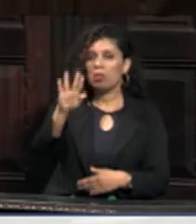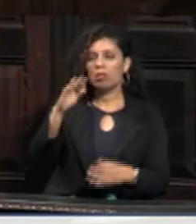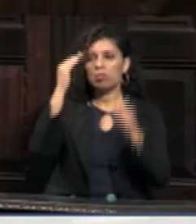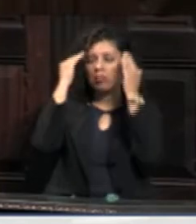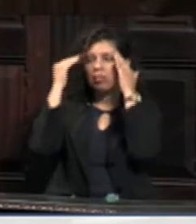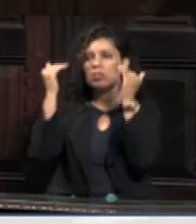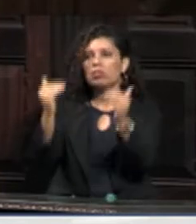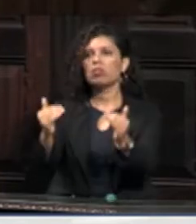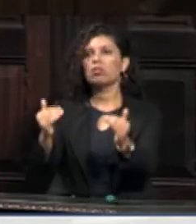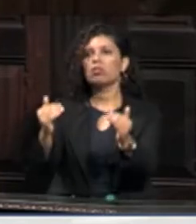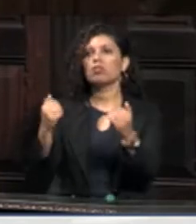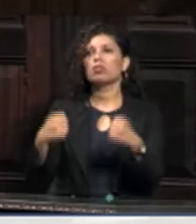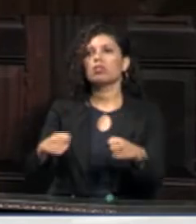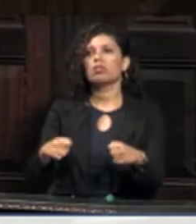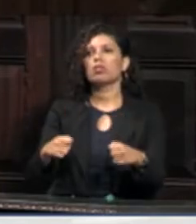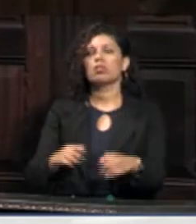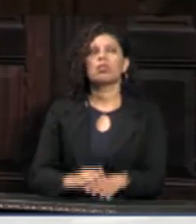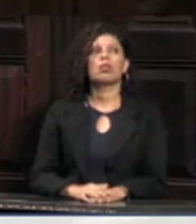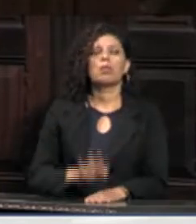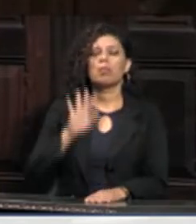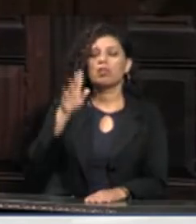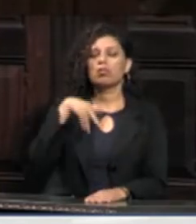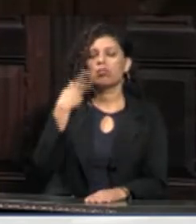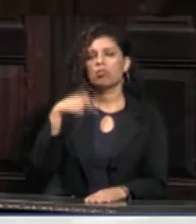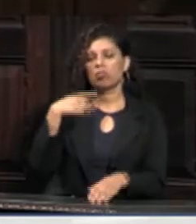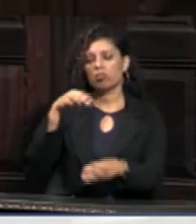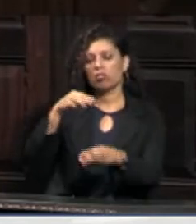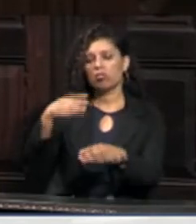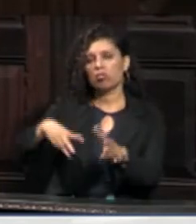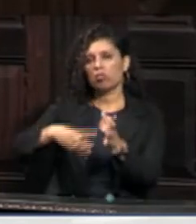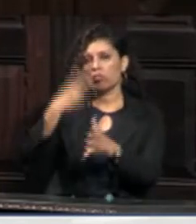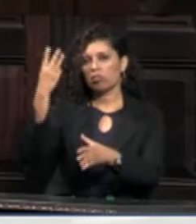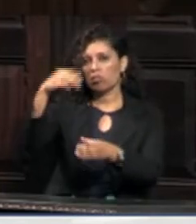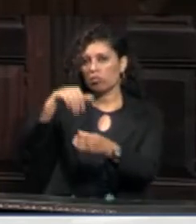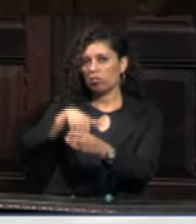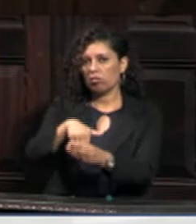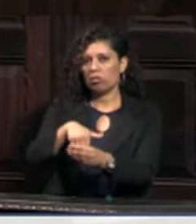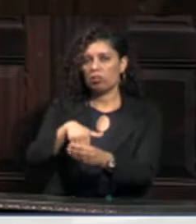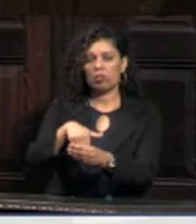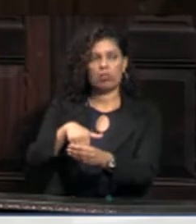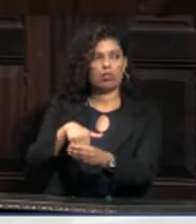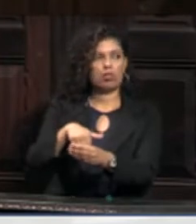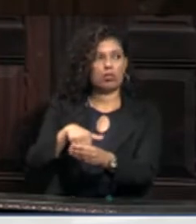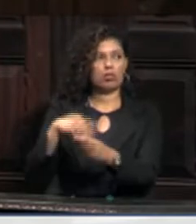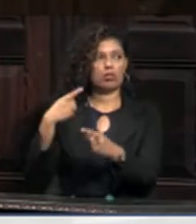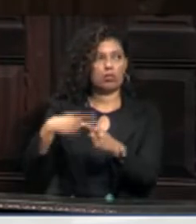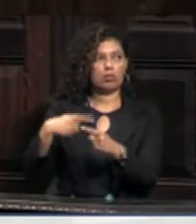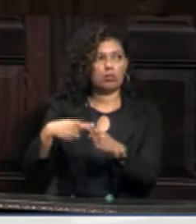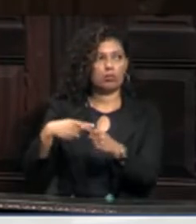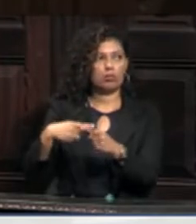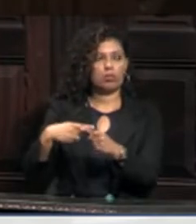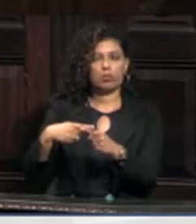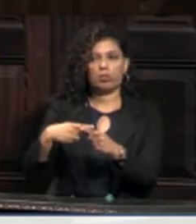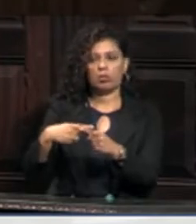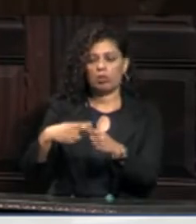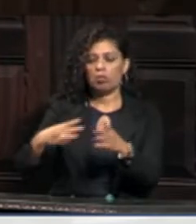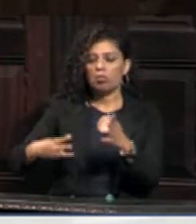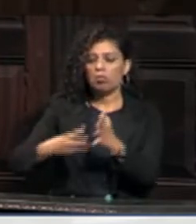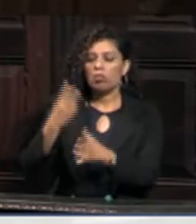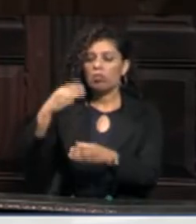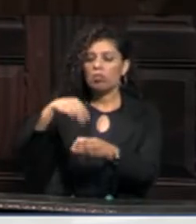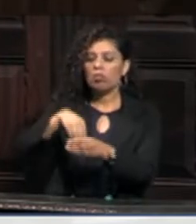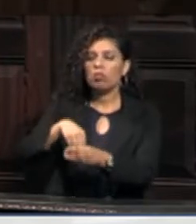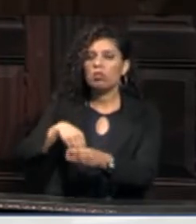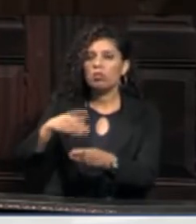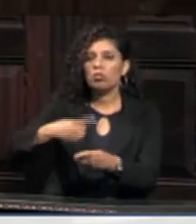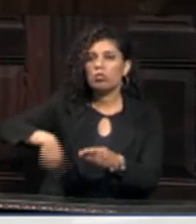E quando eu falo em terceiro turno, porque aí é que tem que ser formada, aqui